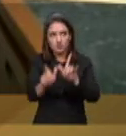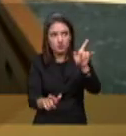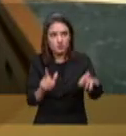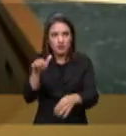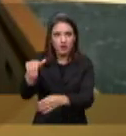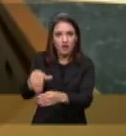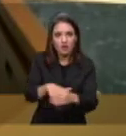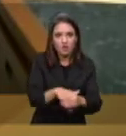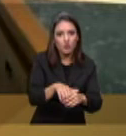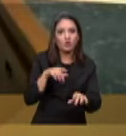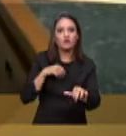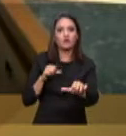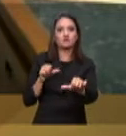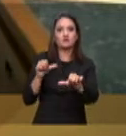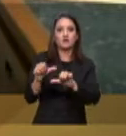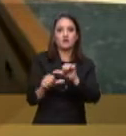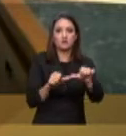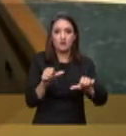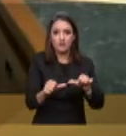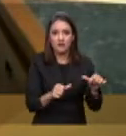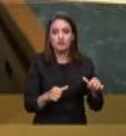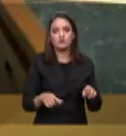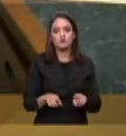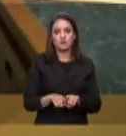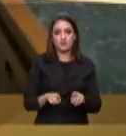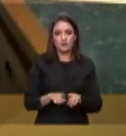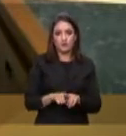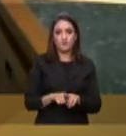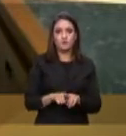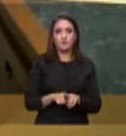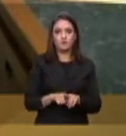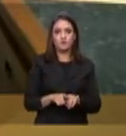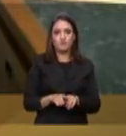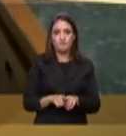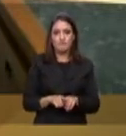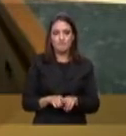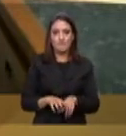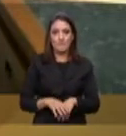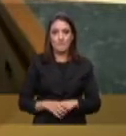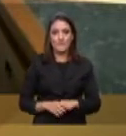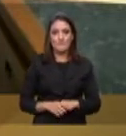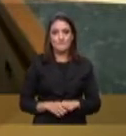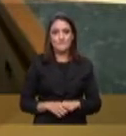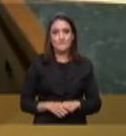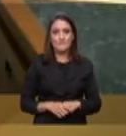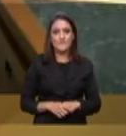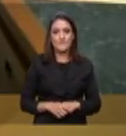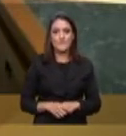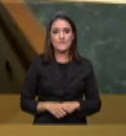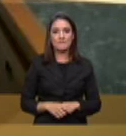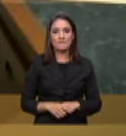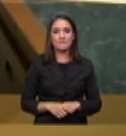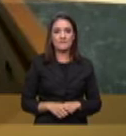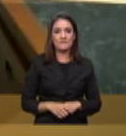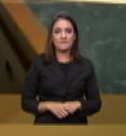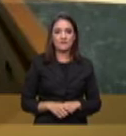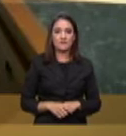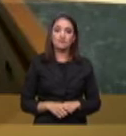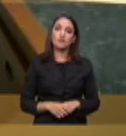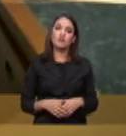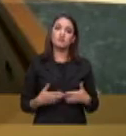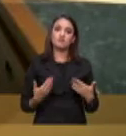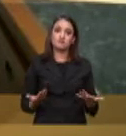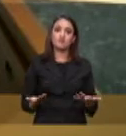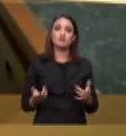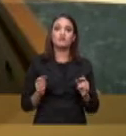são transformados, como o ministro Toffoli enfatizou nas lições que também trouxe, mas eu diria, ministro Toffoli, que